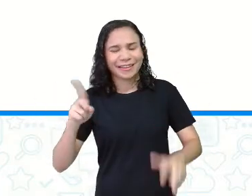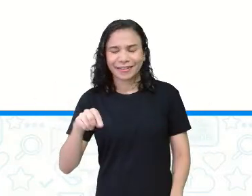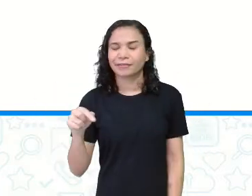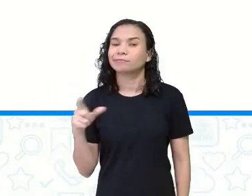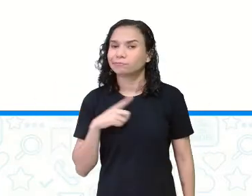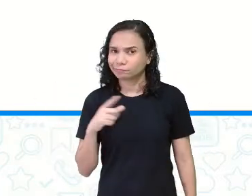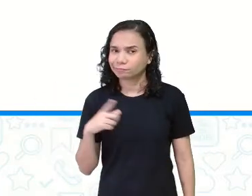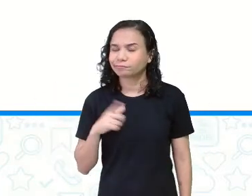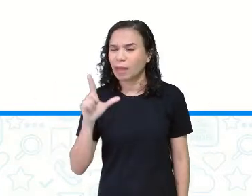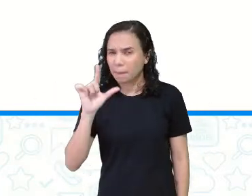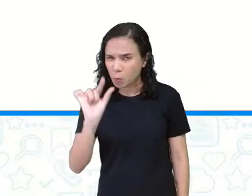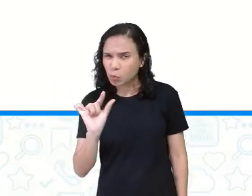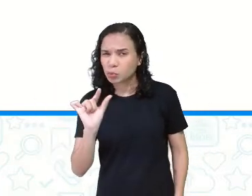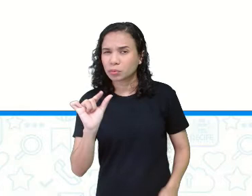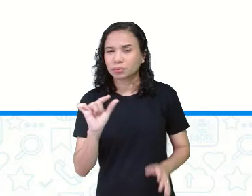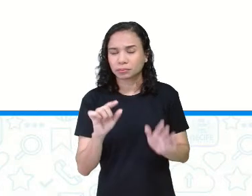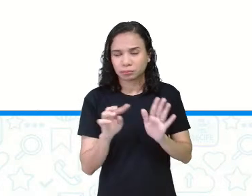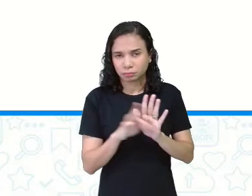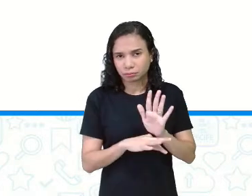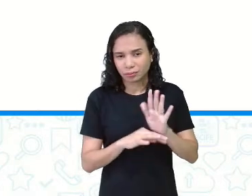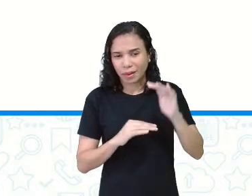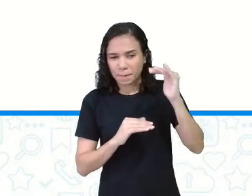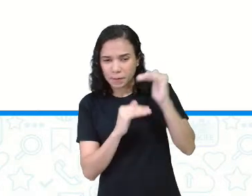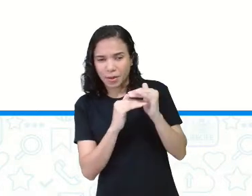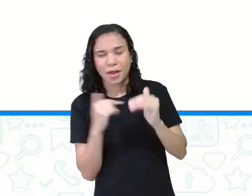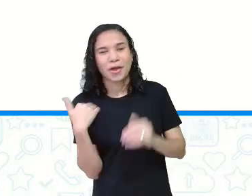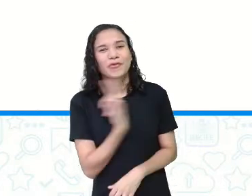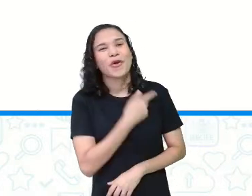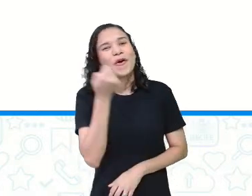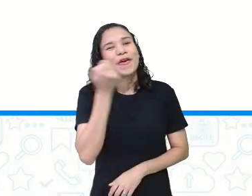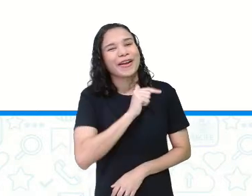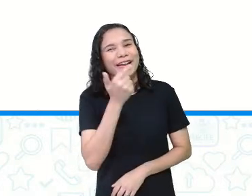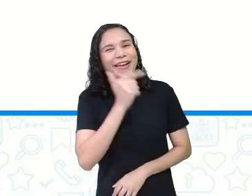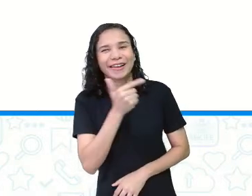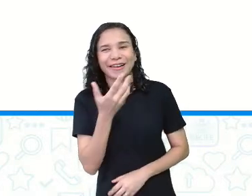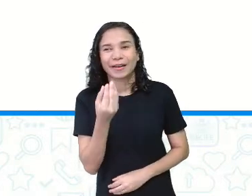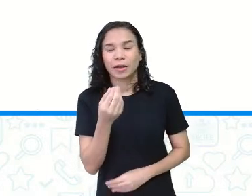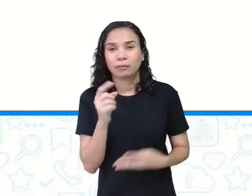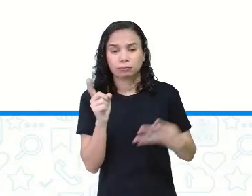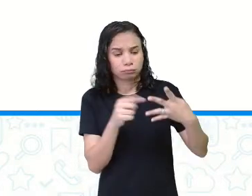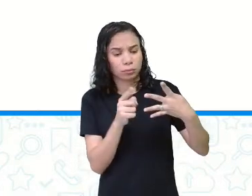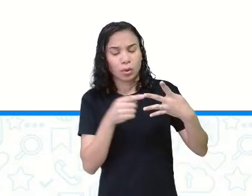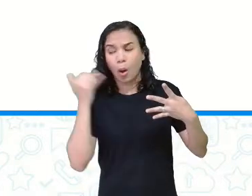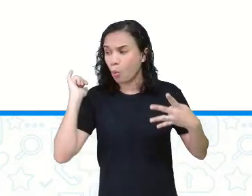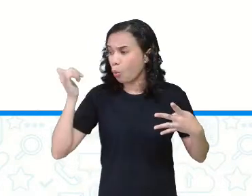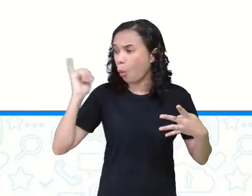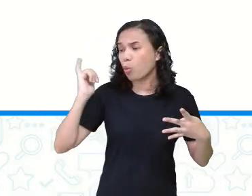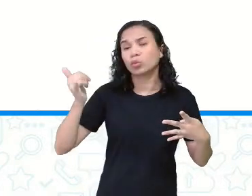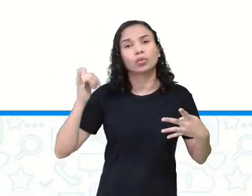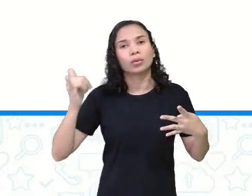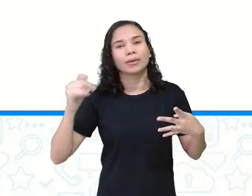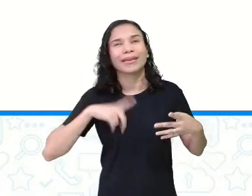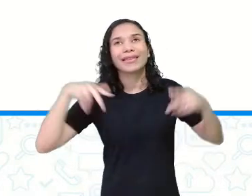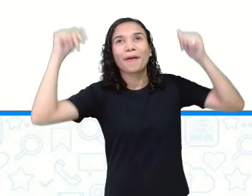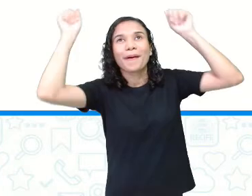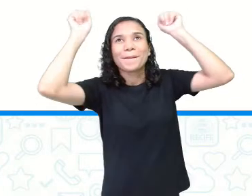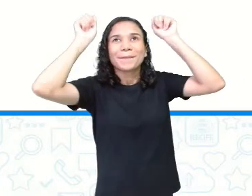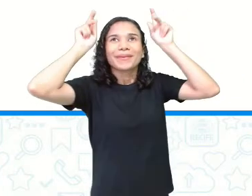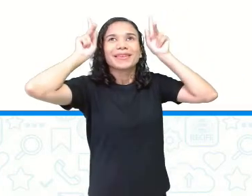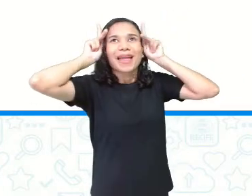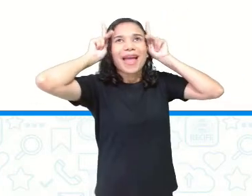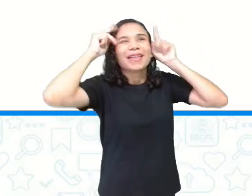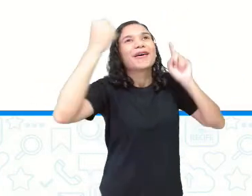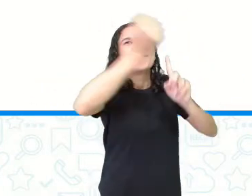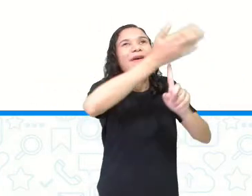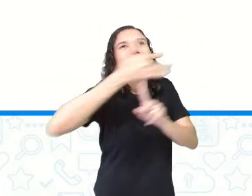as piadas são curtinhas, tá? A gente ri muito com as piadas. Ou é um conto que tem uma princesa, um